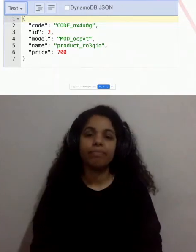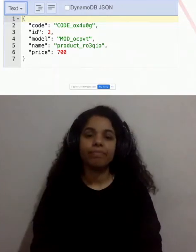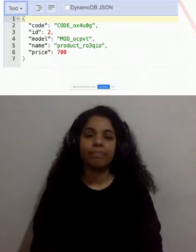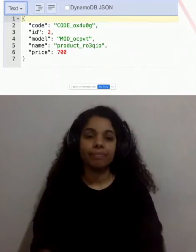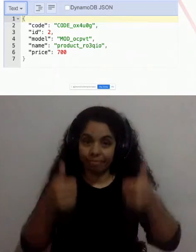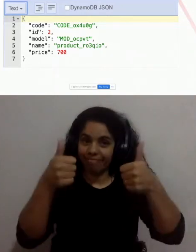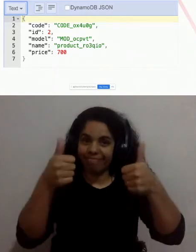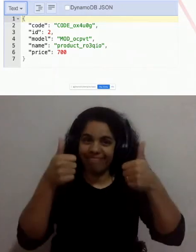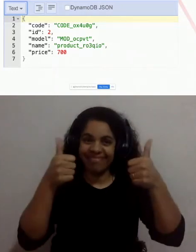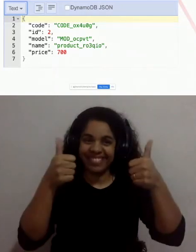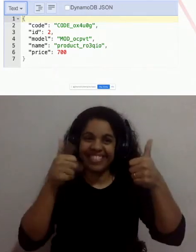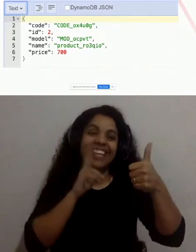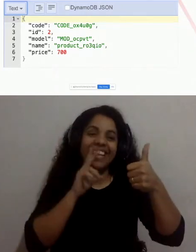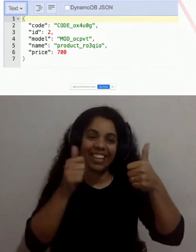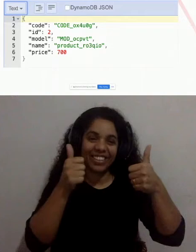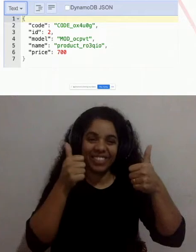Raquel, tudo bem?